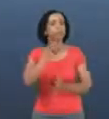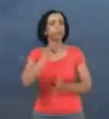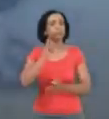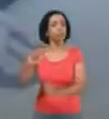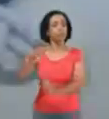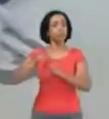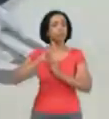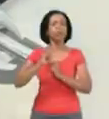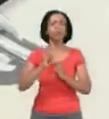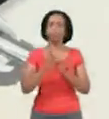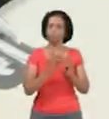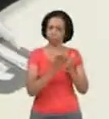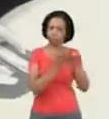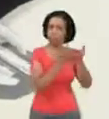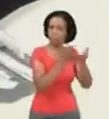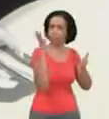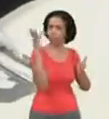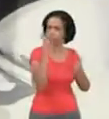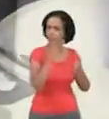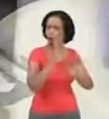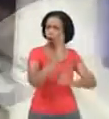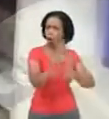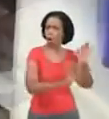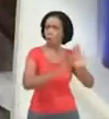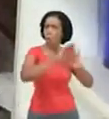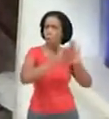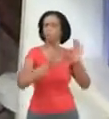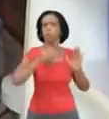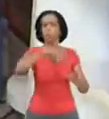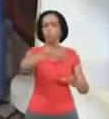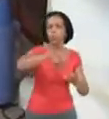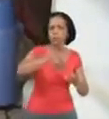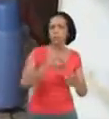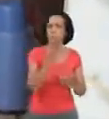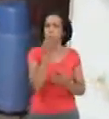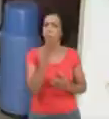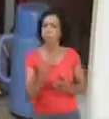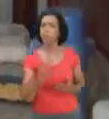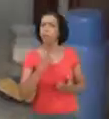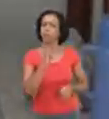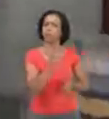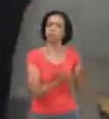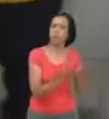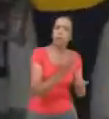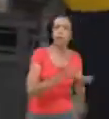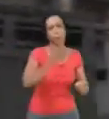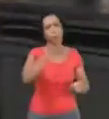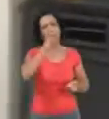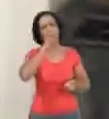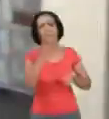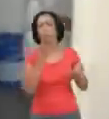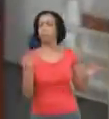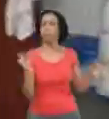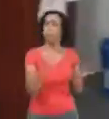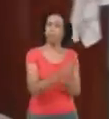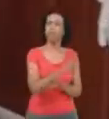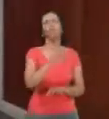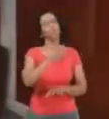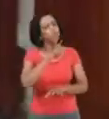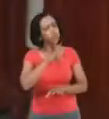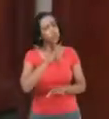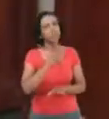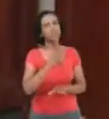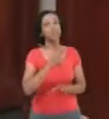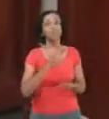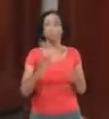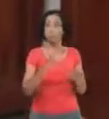muito bem estruturado, vocês vão poder observar isso. Nós temos uma cozinha bem estruturada, com fogão, freezer, nós temos